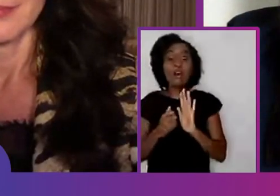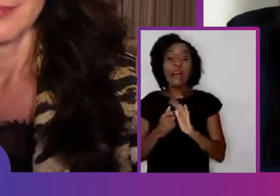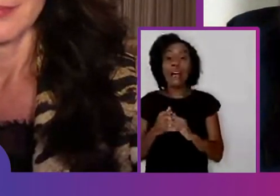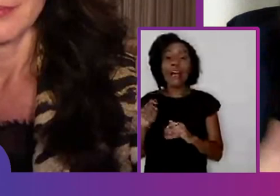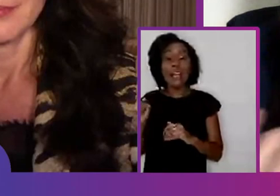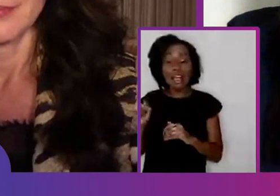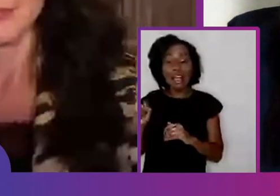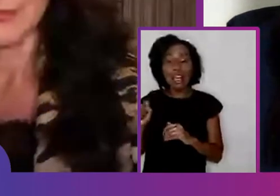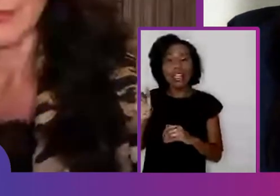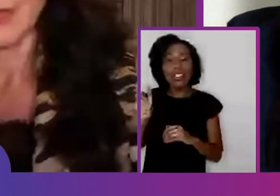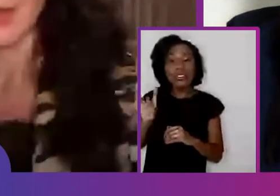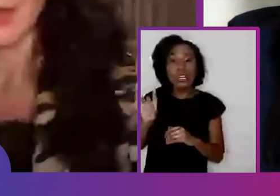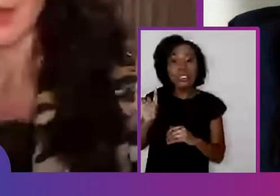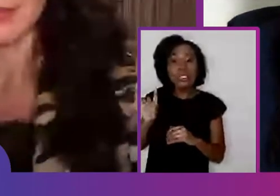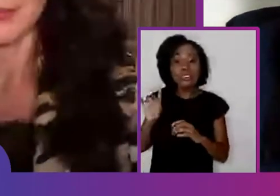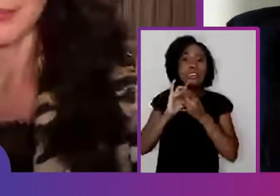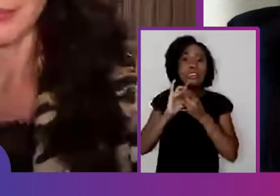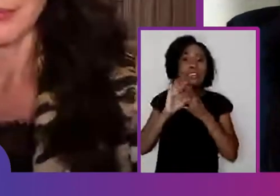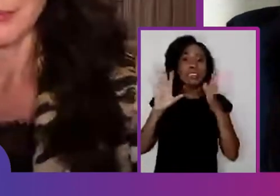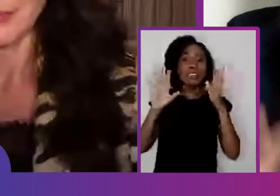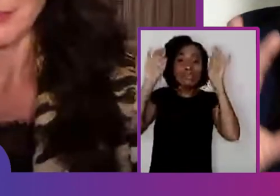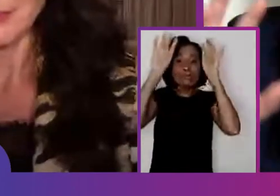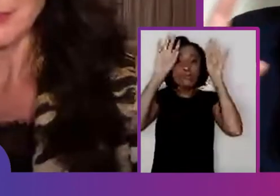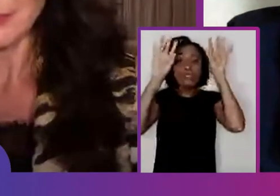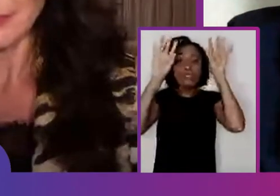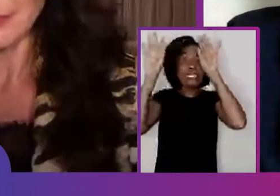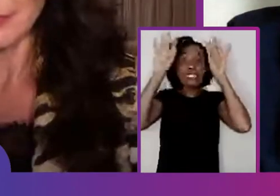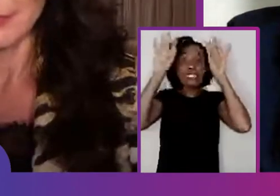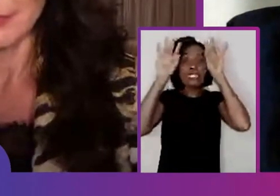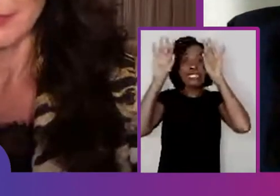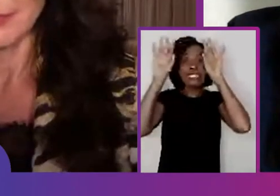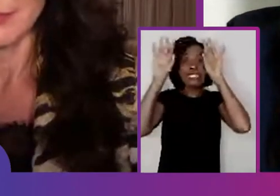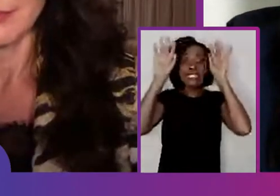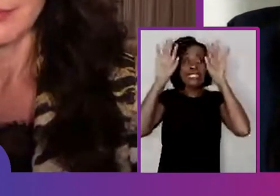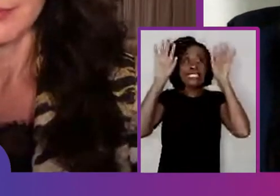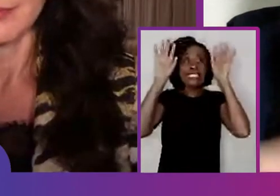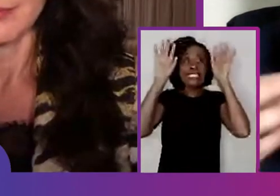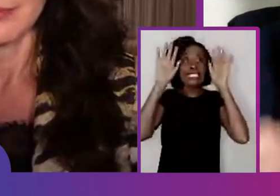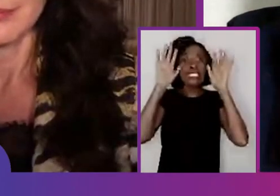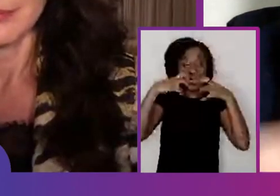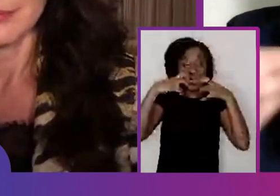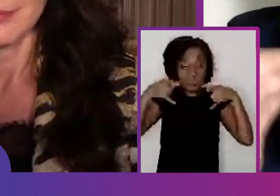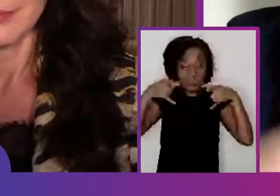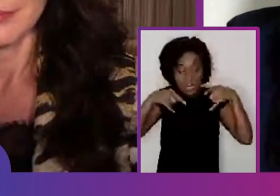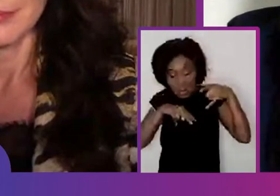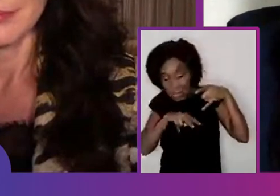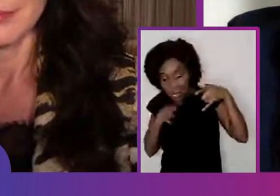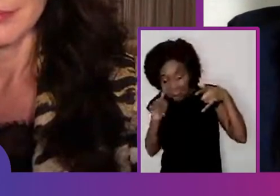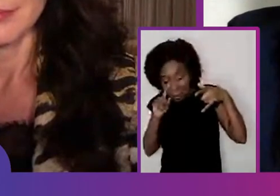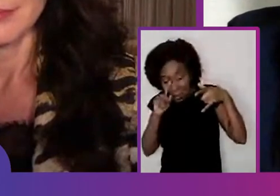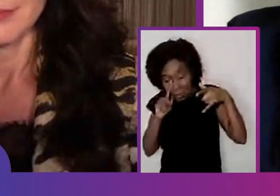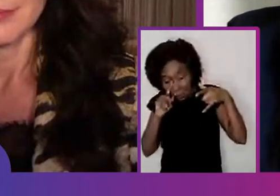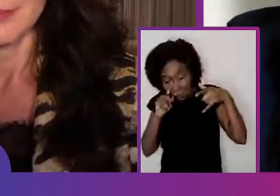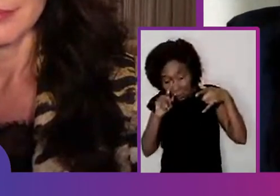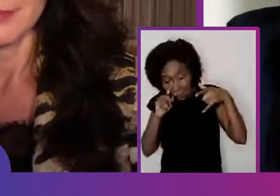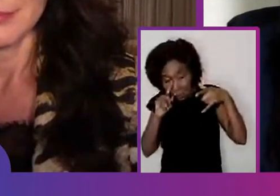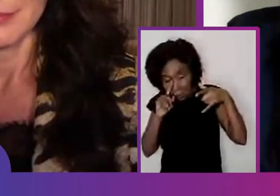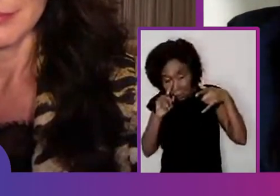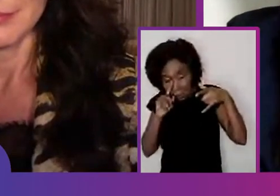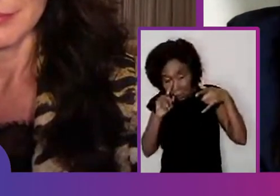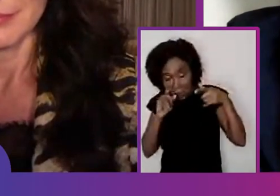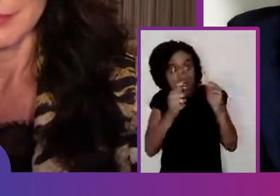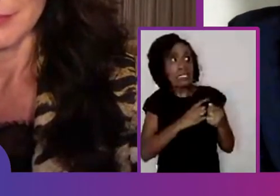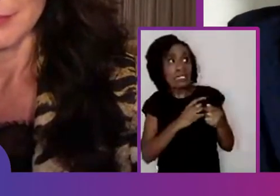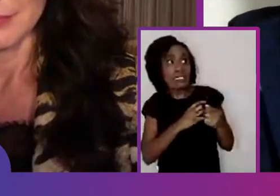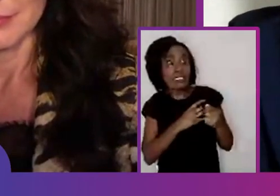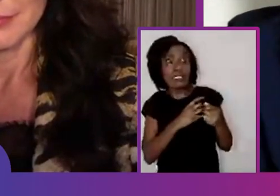de criança e crie cenários onde tem bichos embaixo da cama, onde tem bichos dentro do armário, onde ela vai ficar extremamente amedrontada